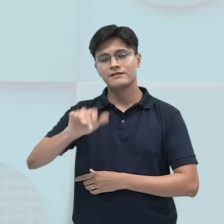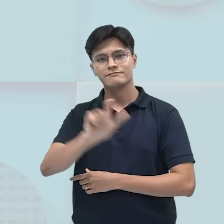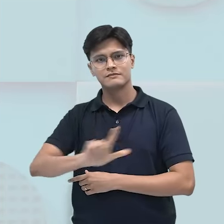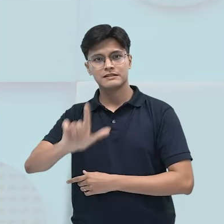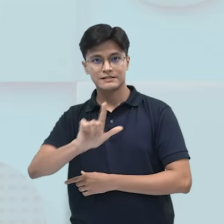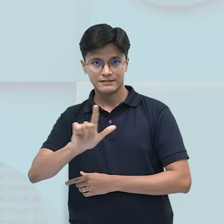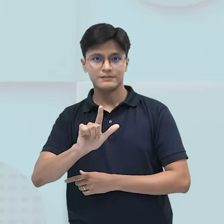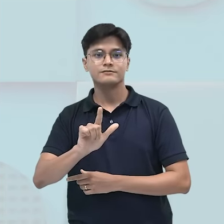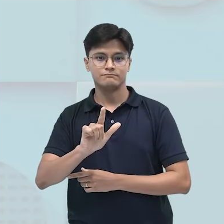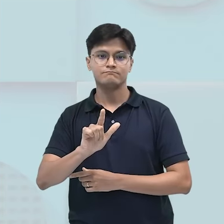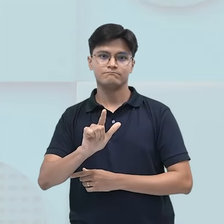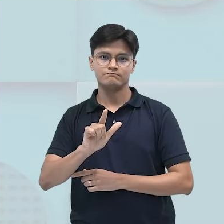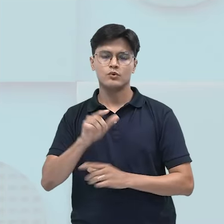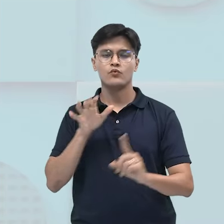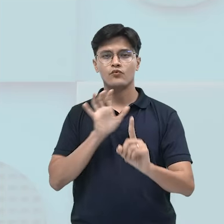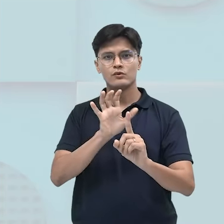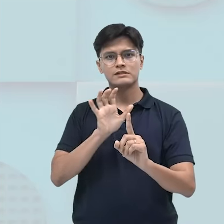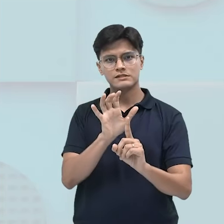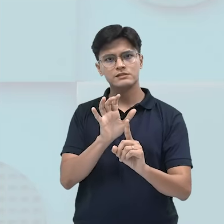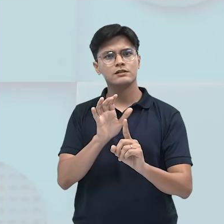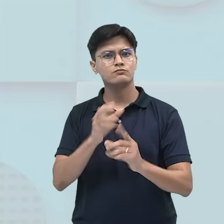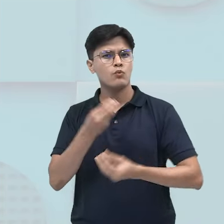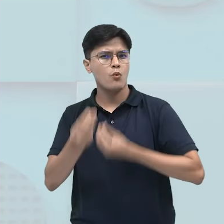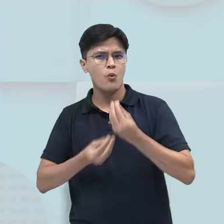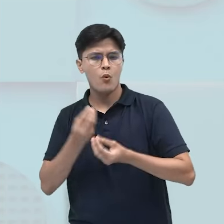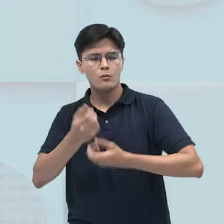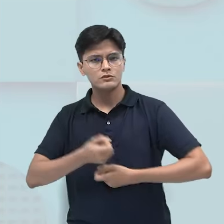como expressamos e como